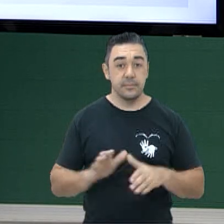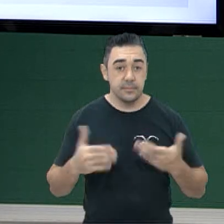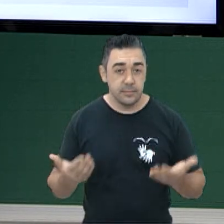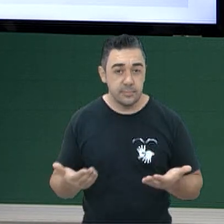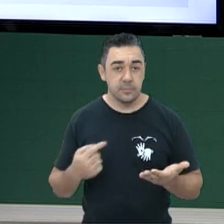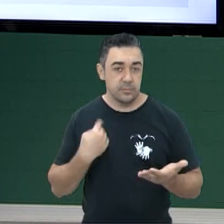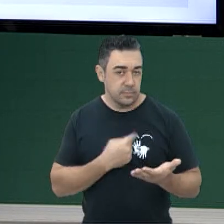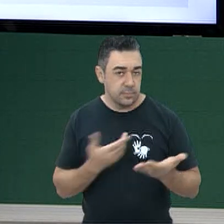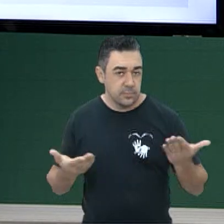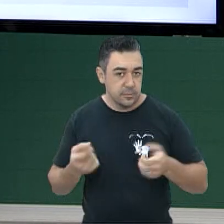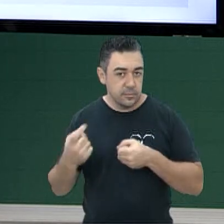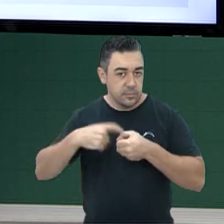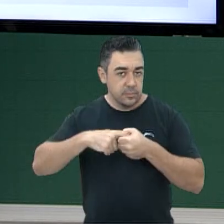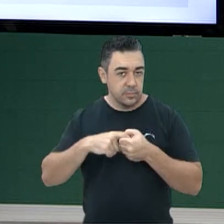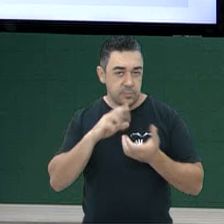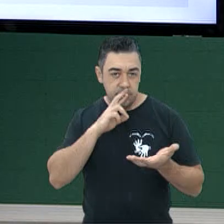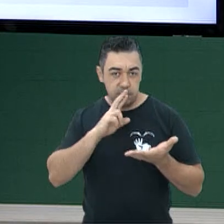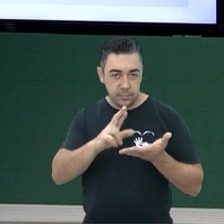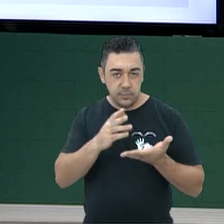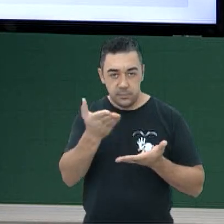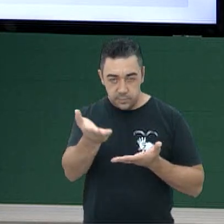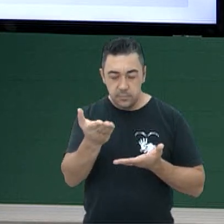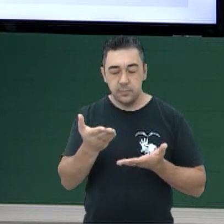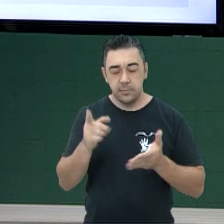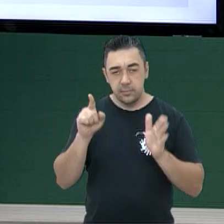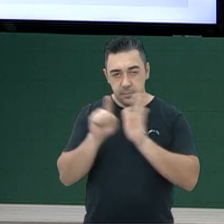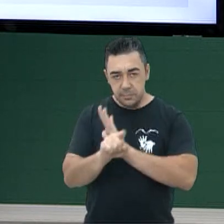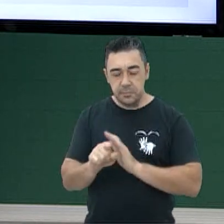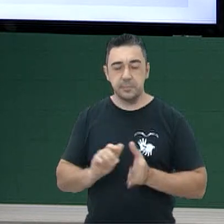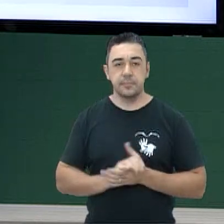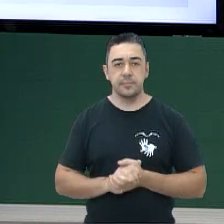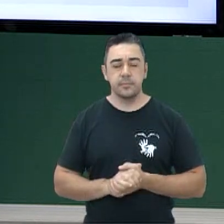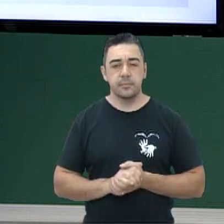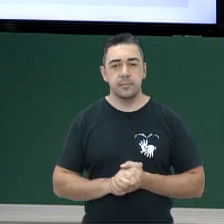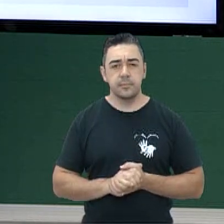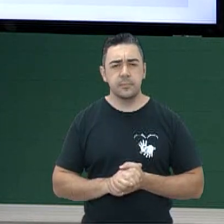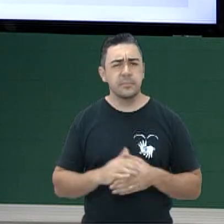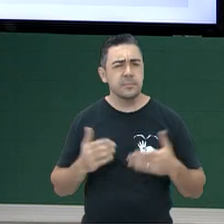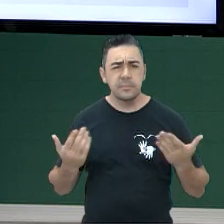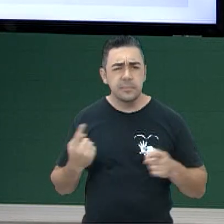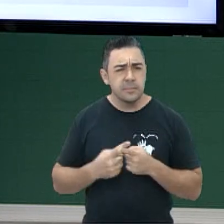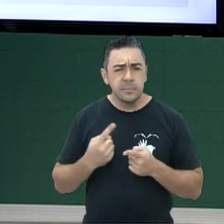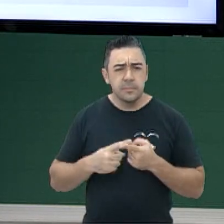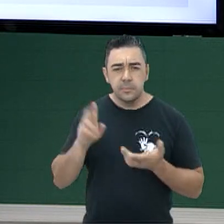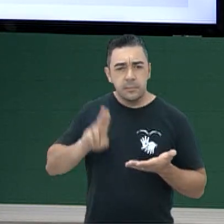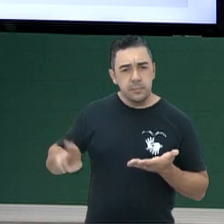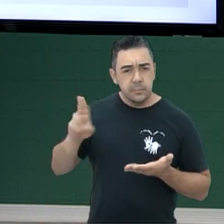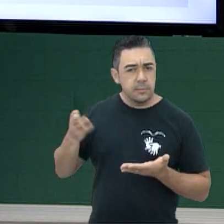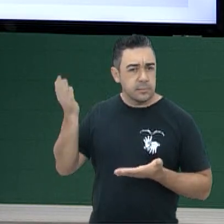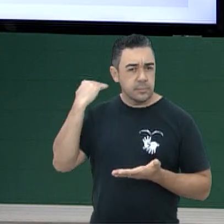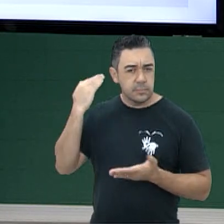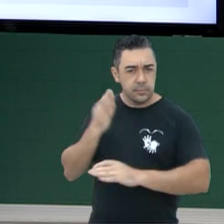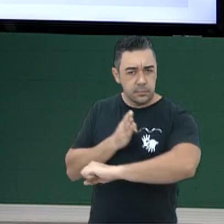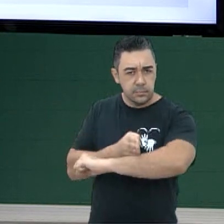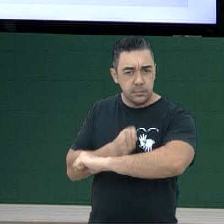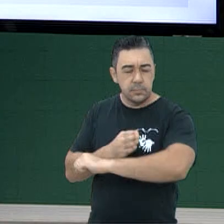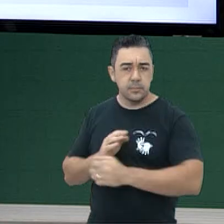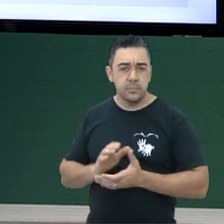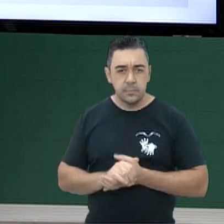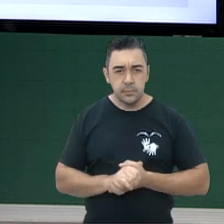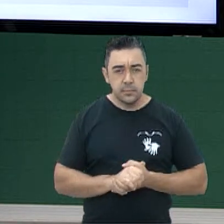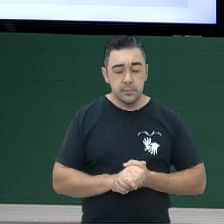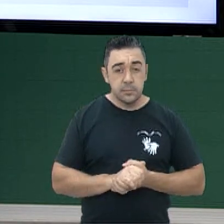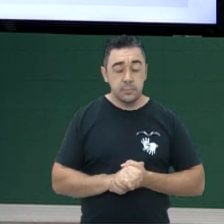Então, estamos de volta para fazer a resolução da nossa questão aí, né? Então, aqui, para que serviam as universidades na Idade Média?